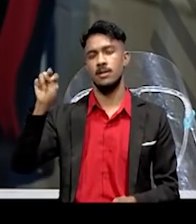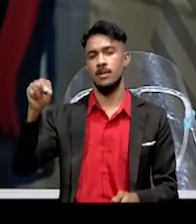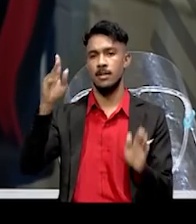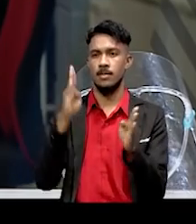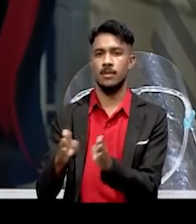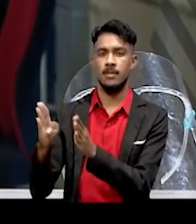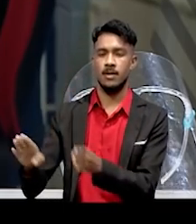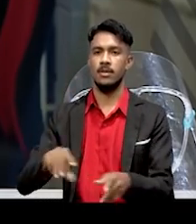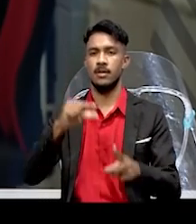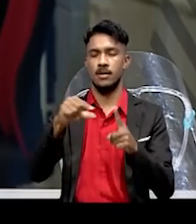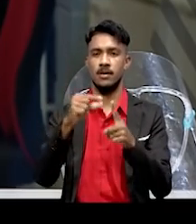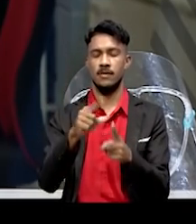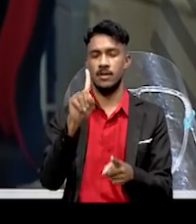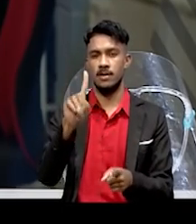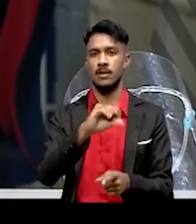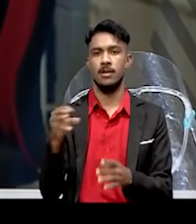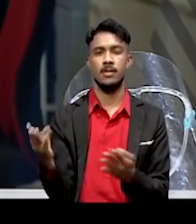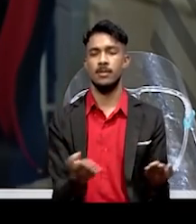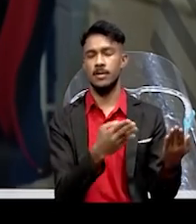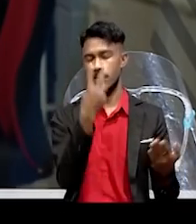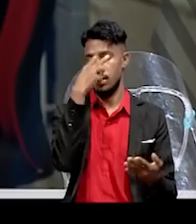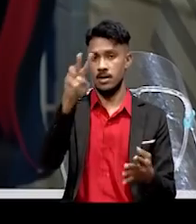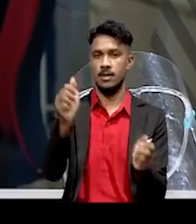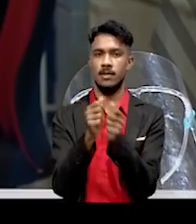ba tema idane. Turmai, ita kompanya motok.